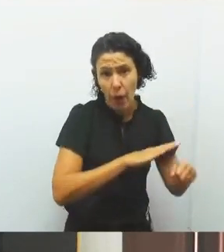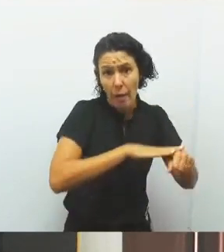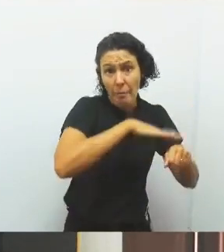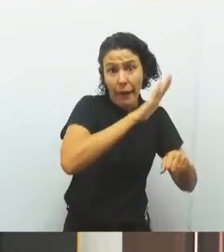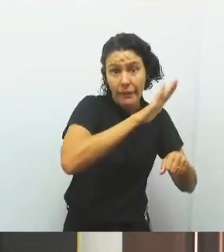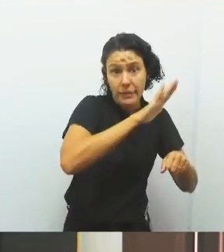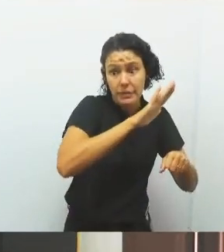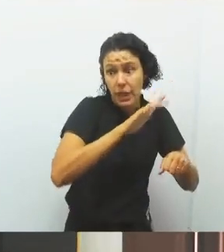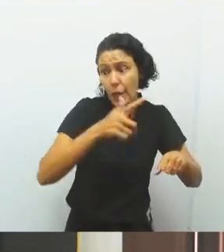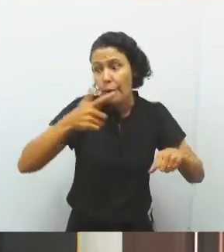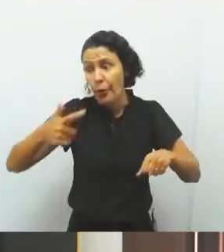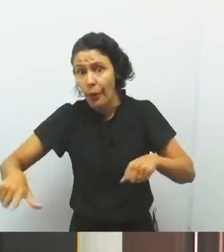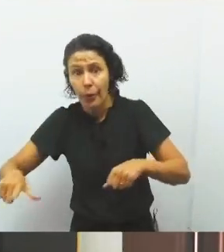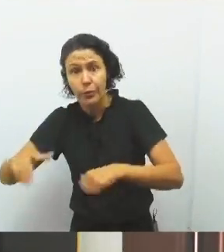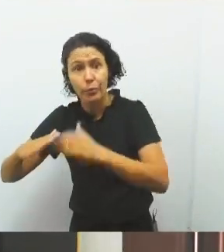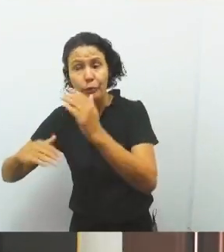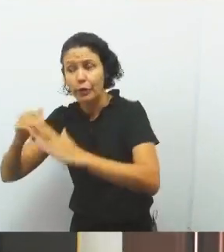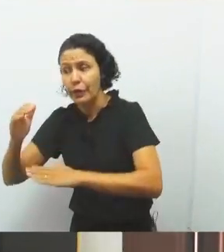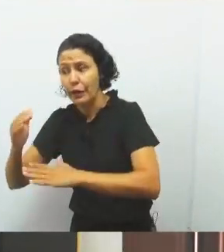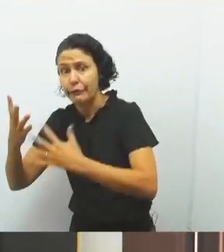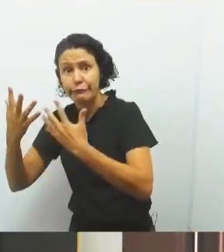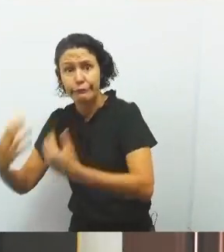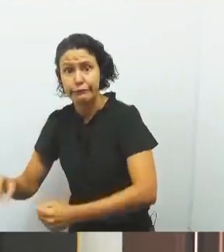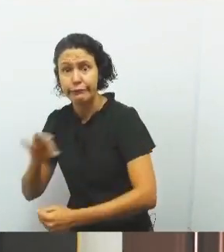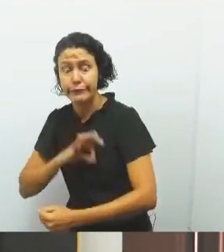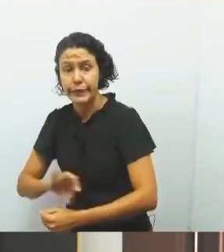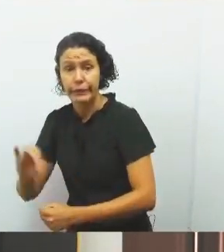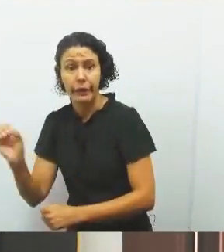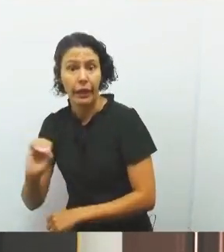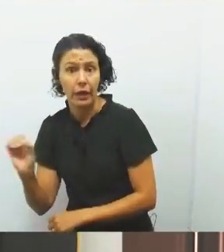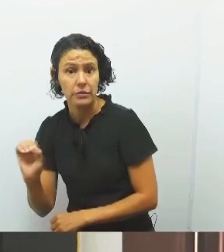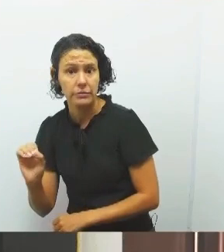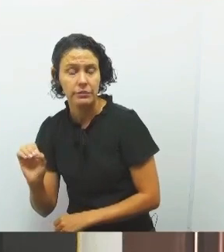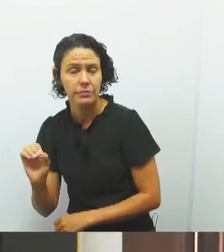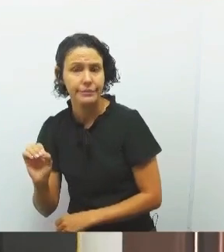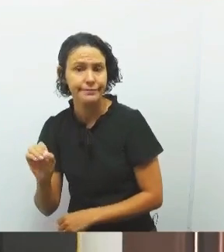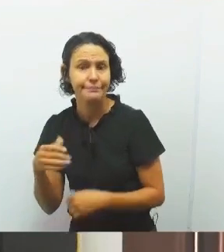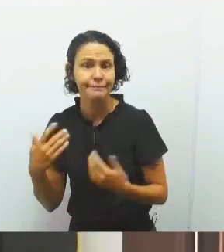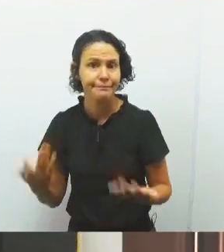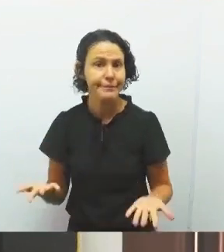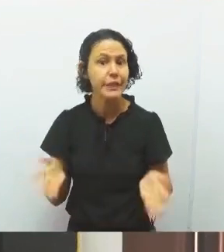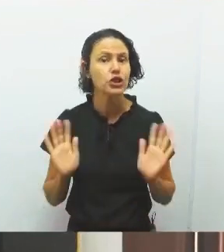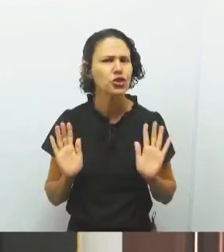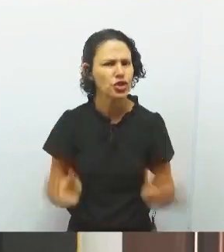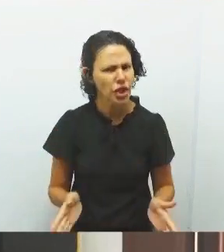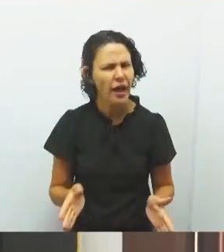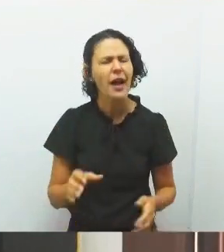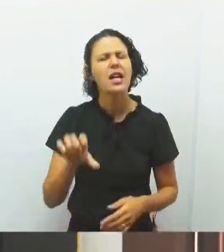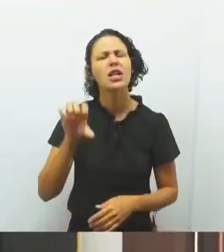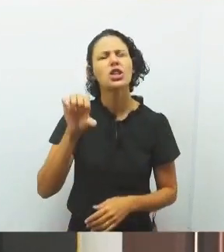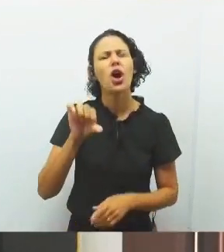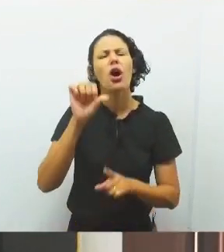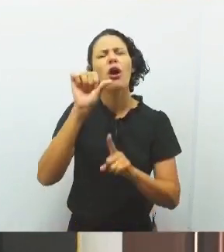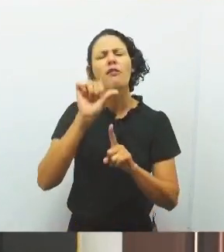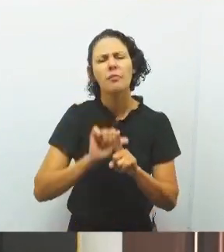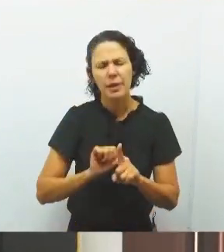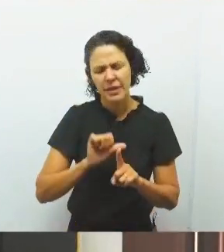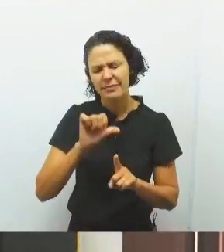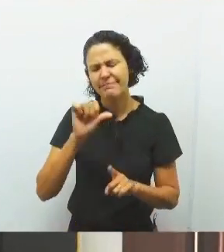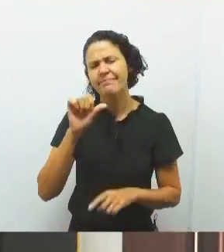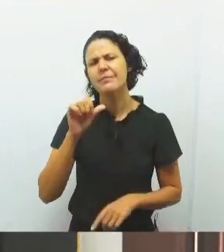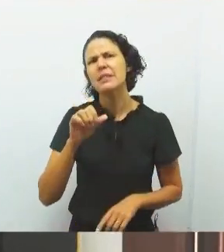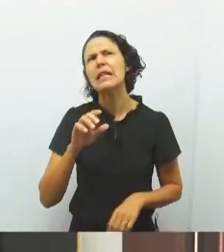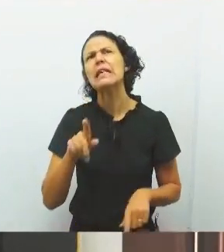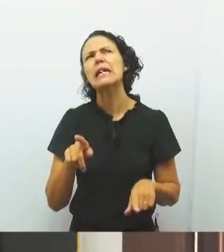nem R 10 e já se passaram 9 meses já se passou mais 4 meses